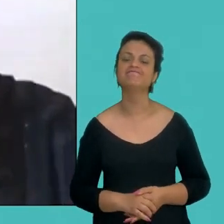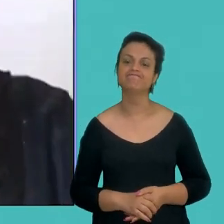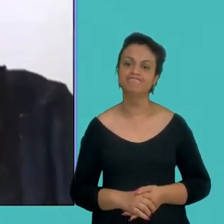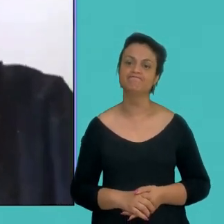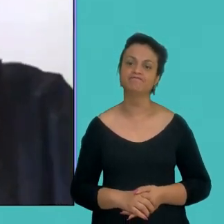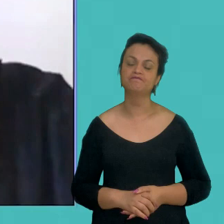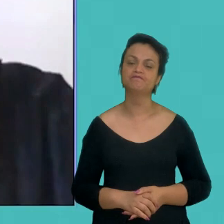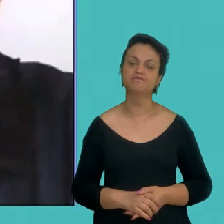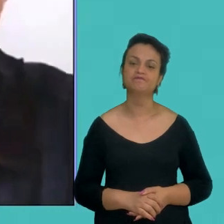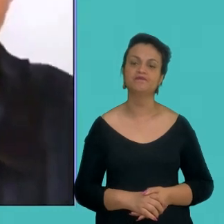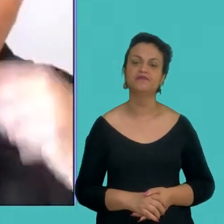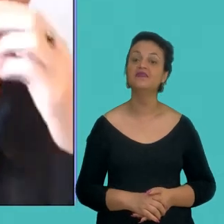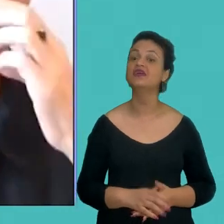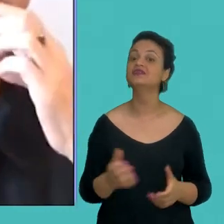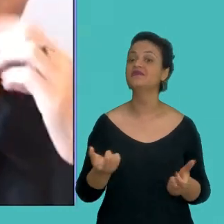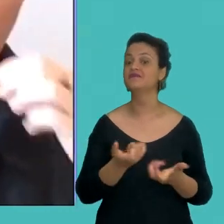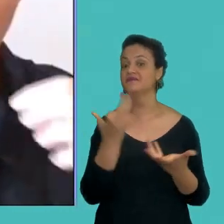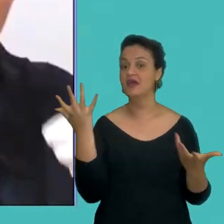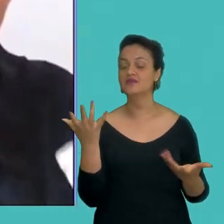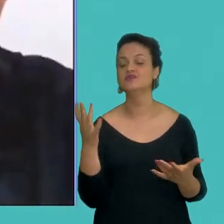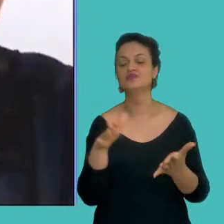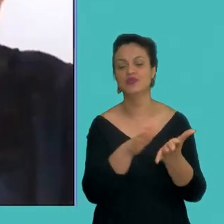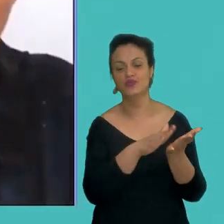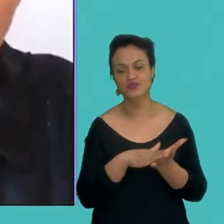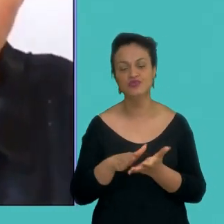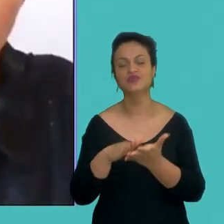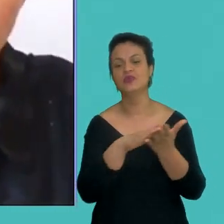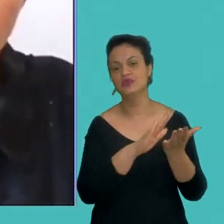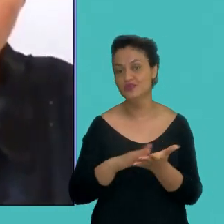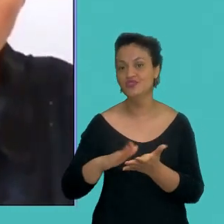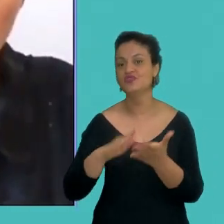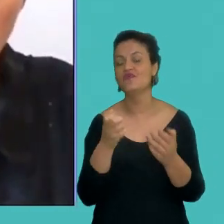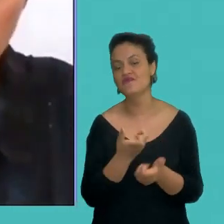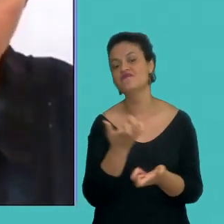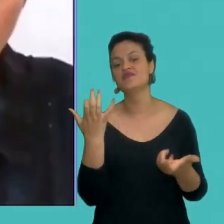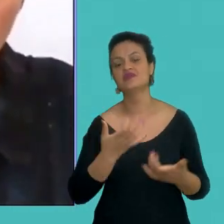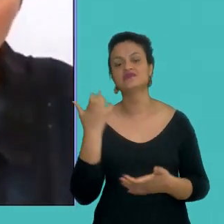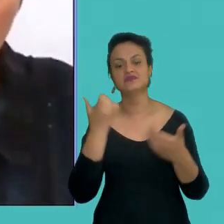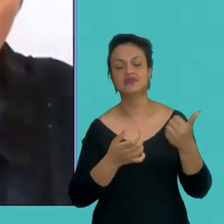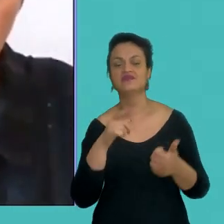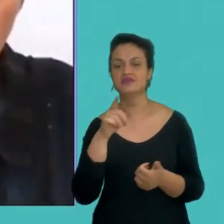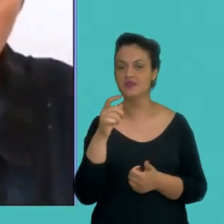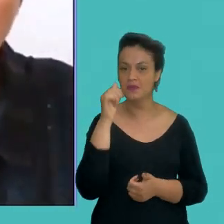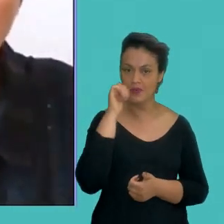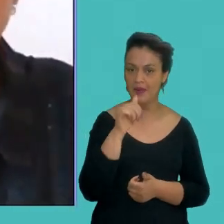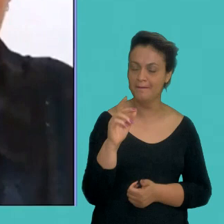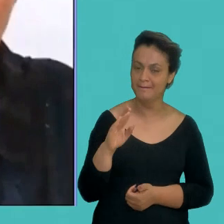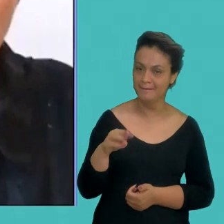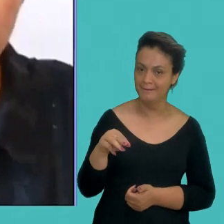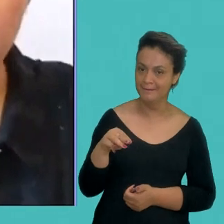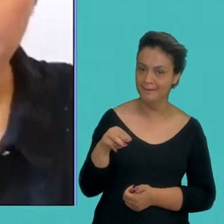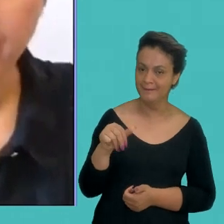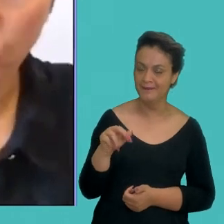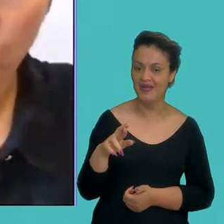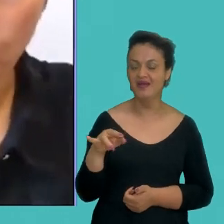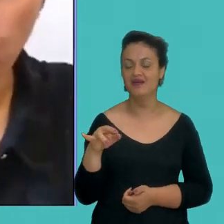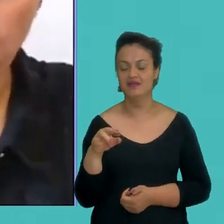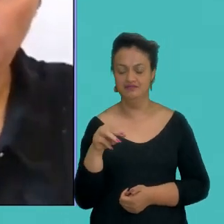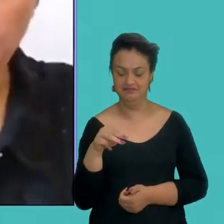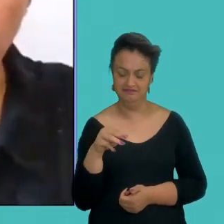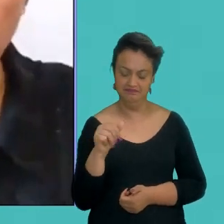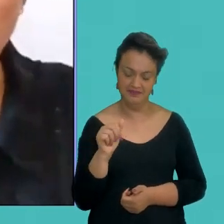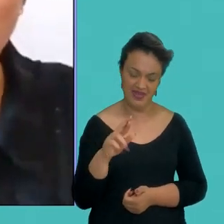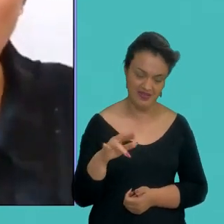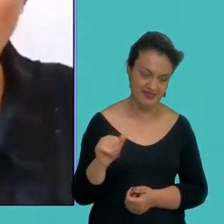William, foi excelente. Nós temos também vários elogios novamente, eu gostaria de citar, da Márcia Tetsuko,